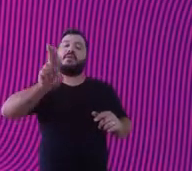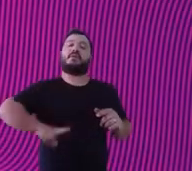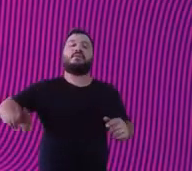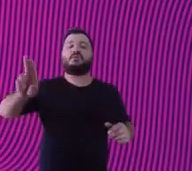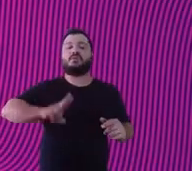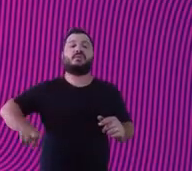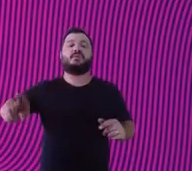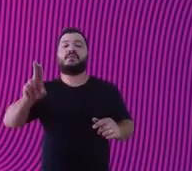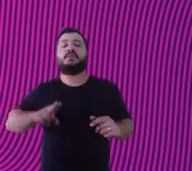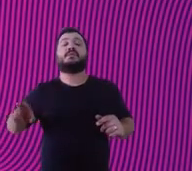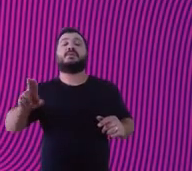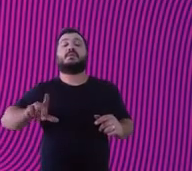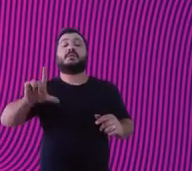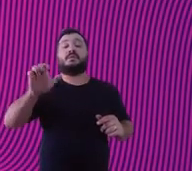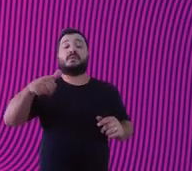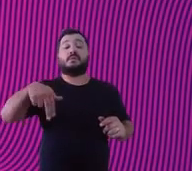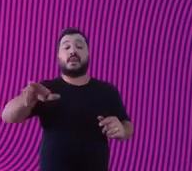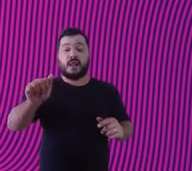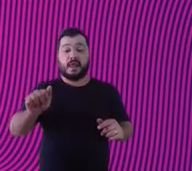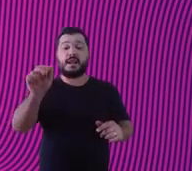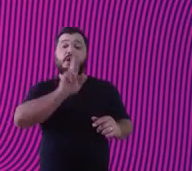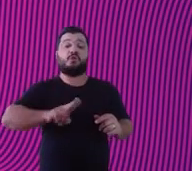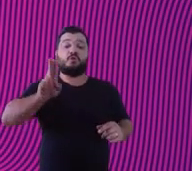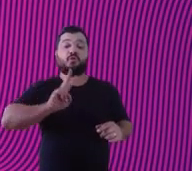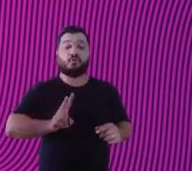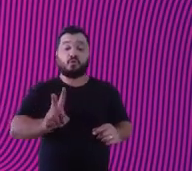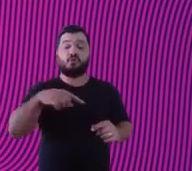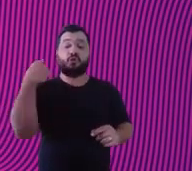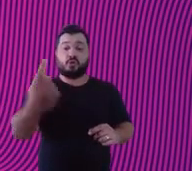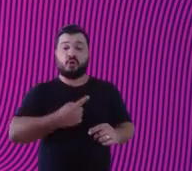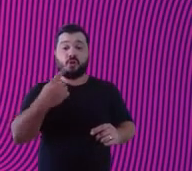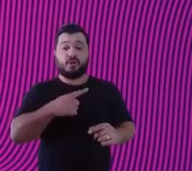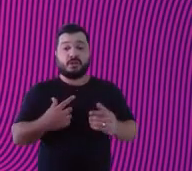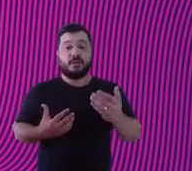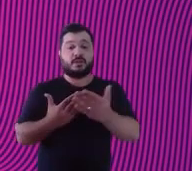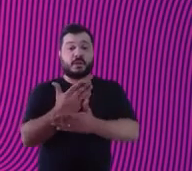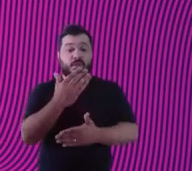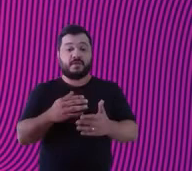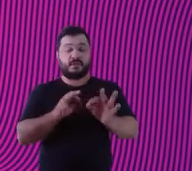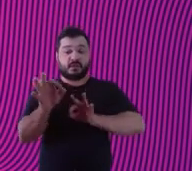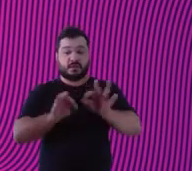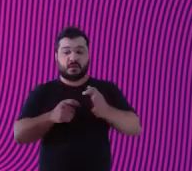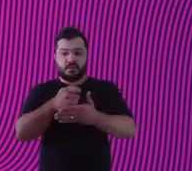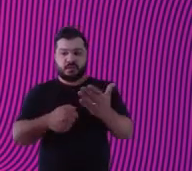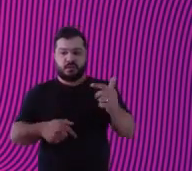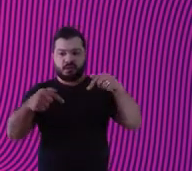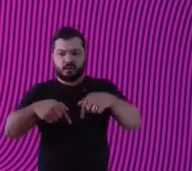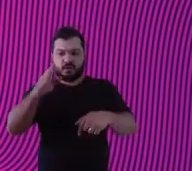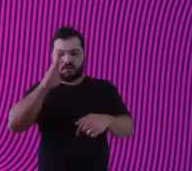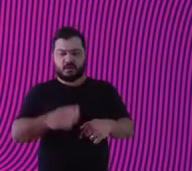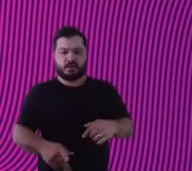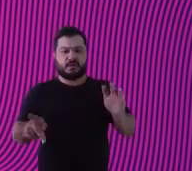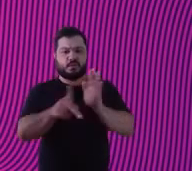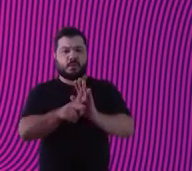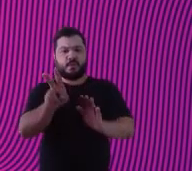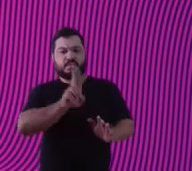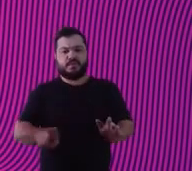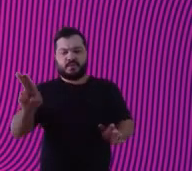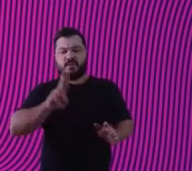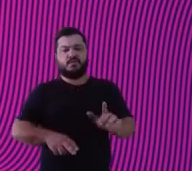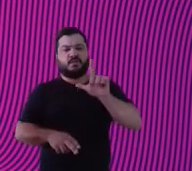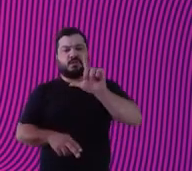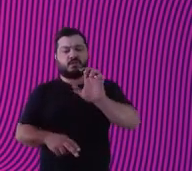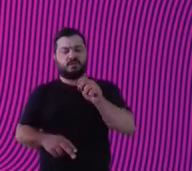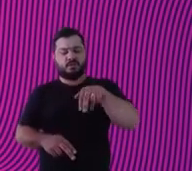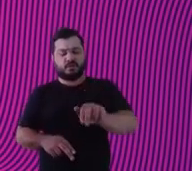para Bahia talidomida em uso quando nós temos aí a aprovação do regulamento do ano perto da utilização de